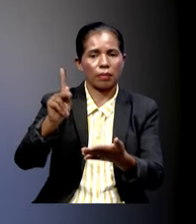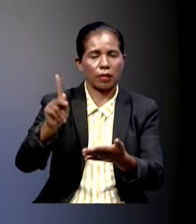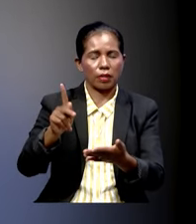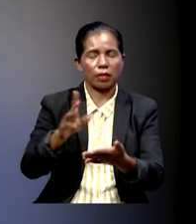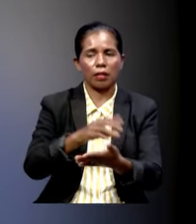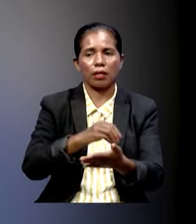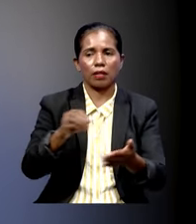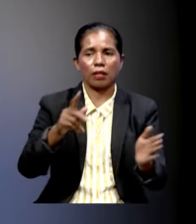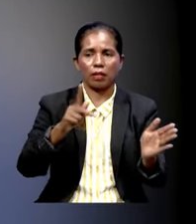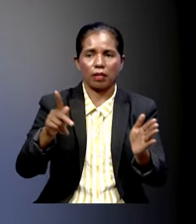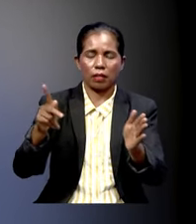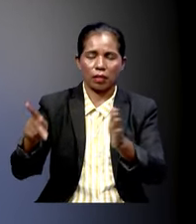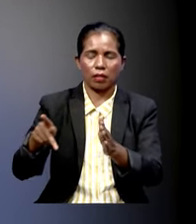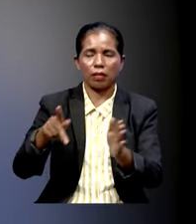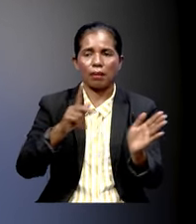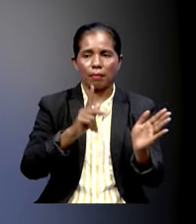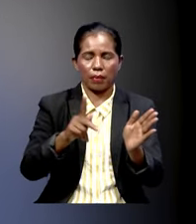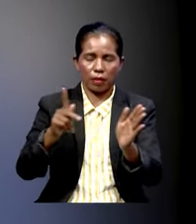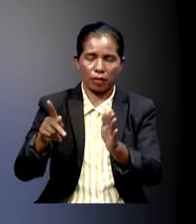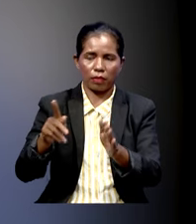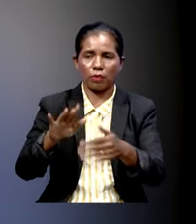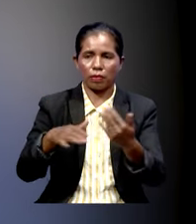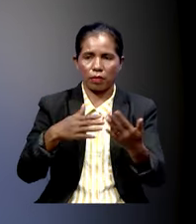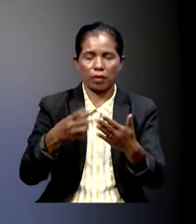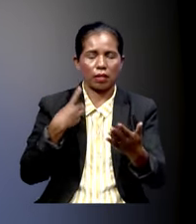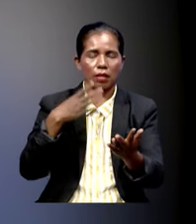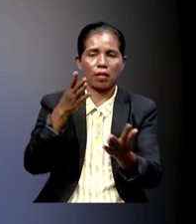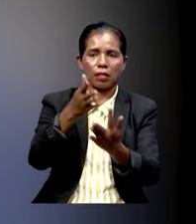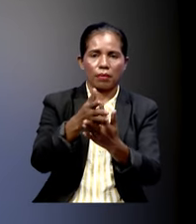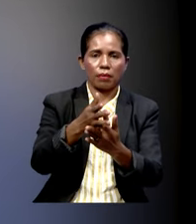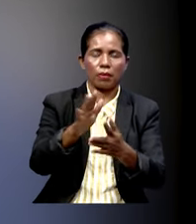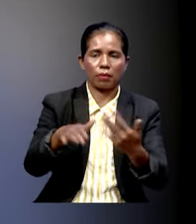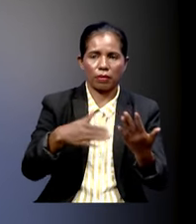dan national adaptation plan plano sirne ita atamatiana bahaya